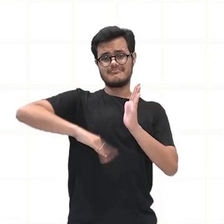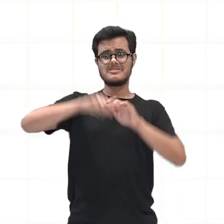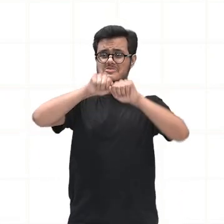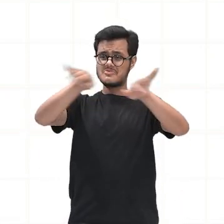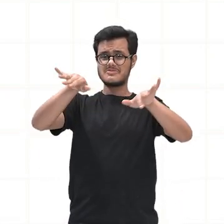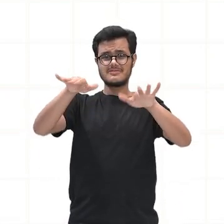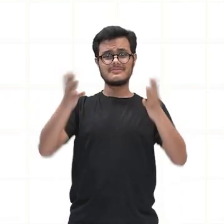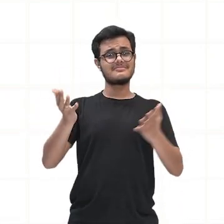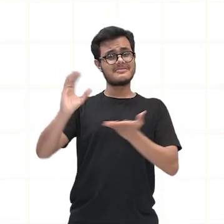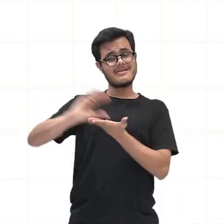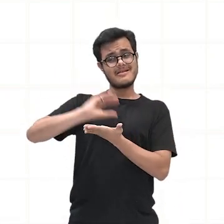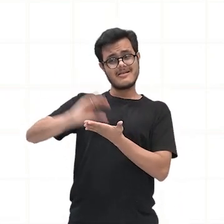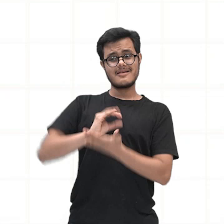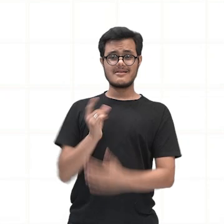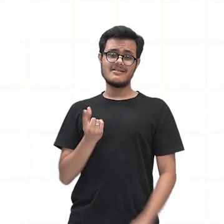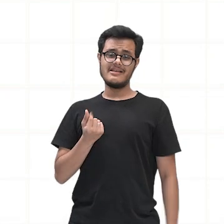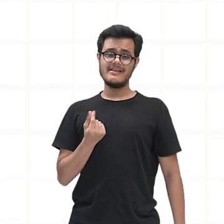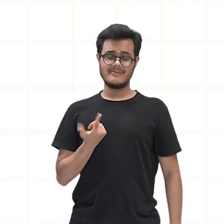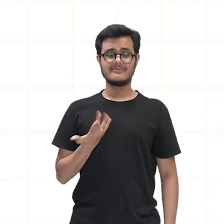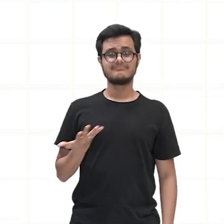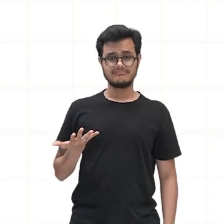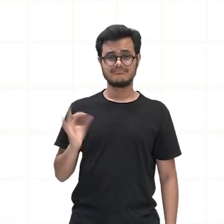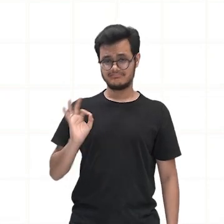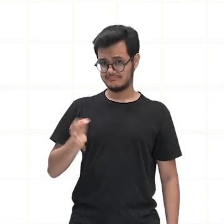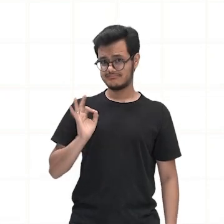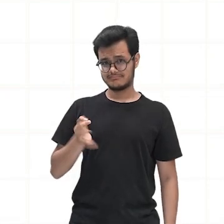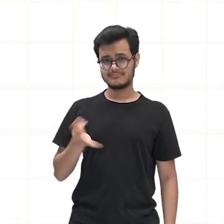dessas coisas, dessas imagens,